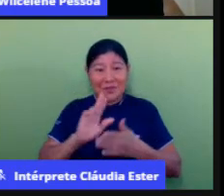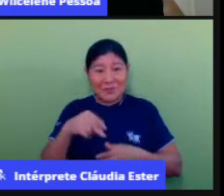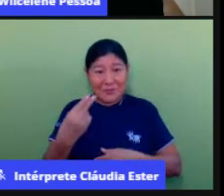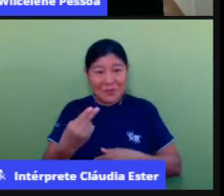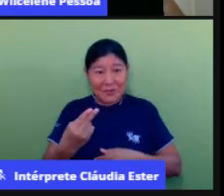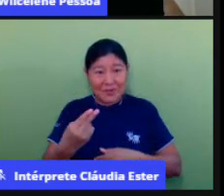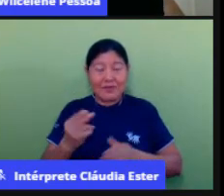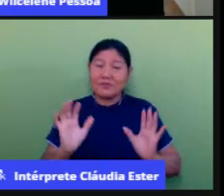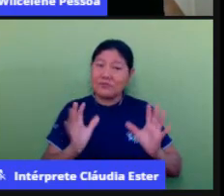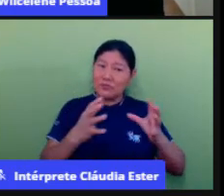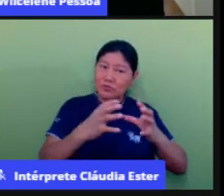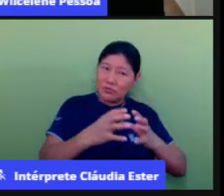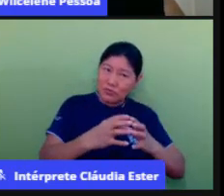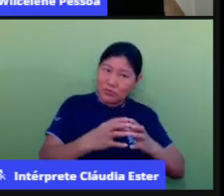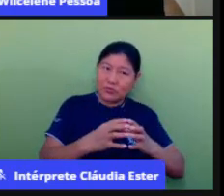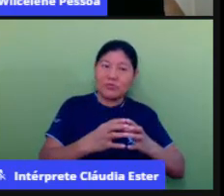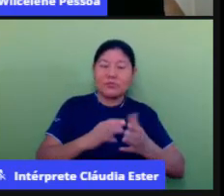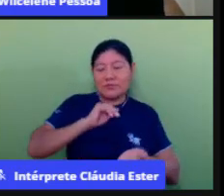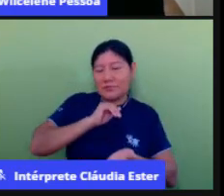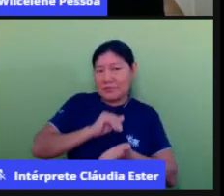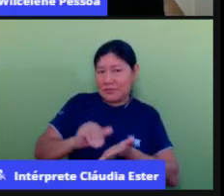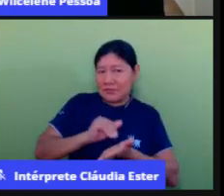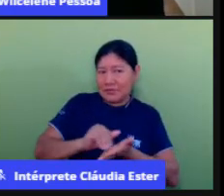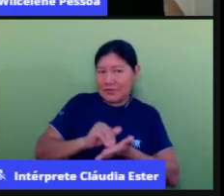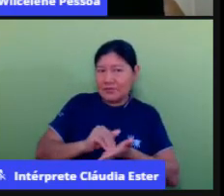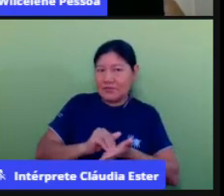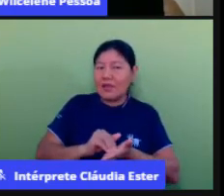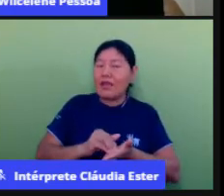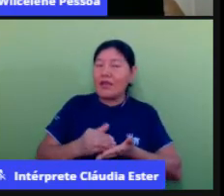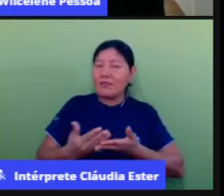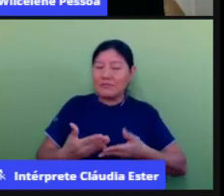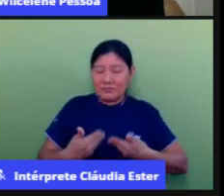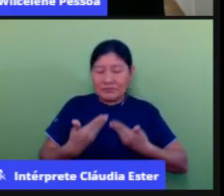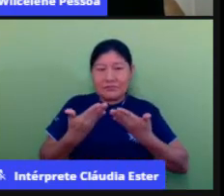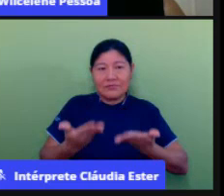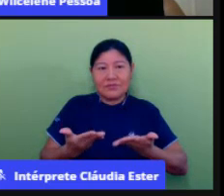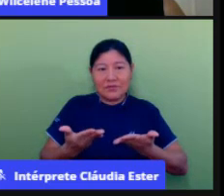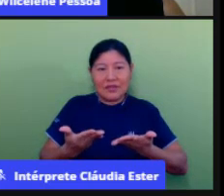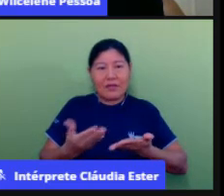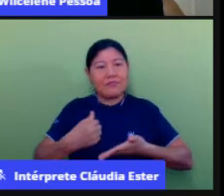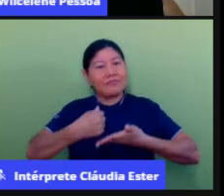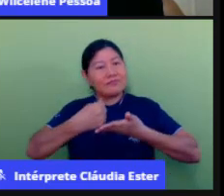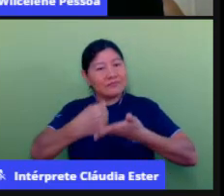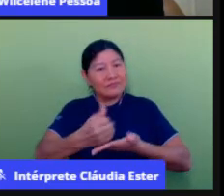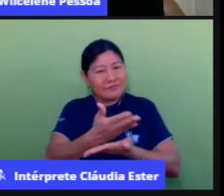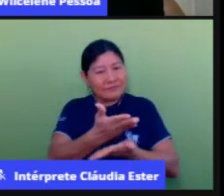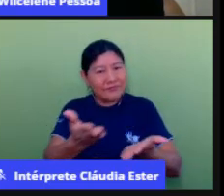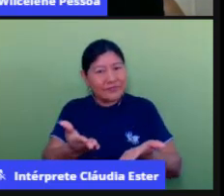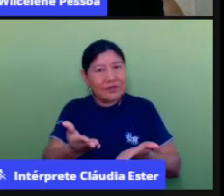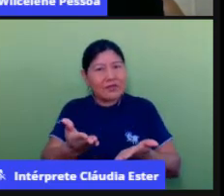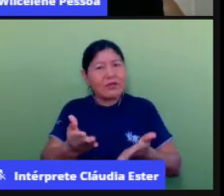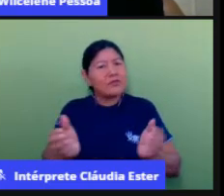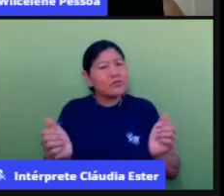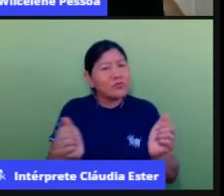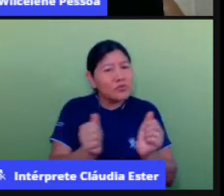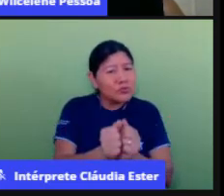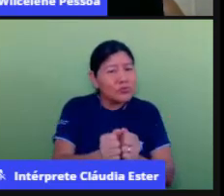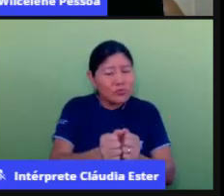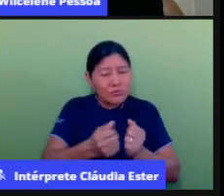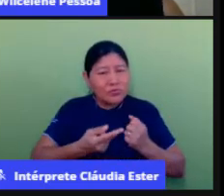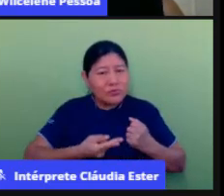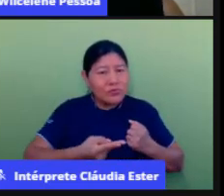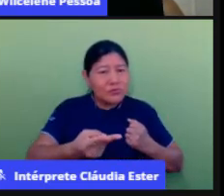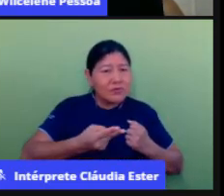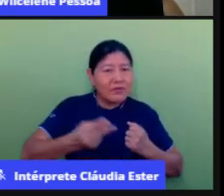estar junto com vocês e também esperamos que vocês venham junto conosco pensar essa criança, pensar esse tempo